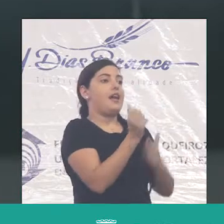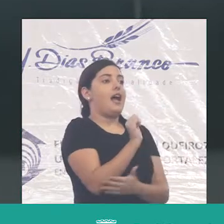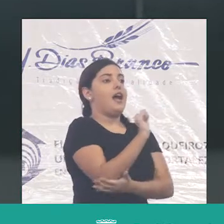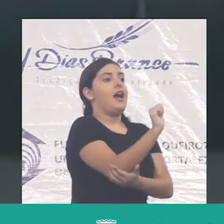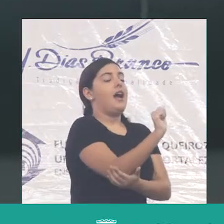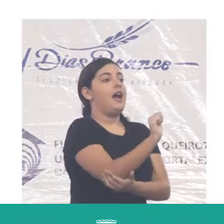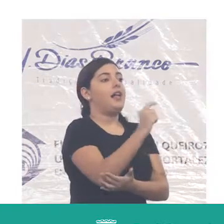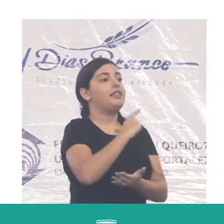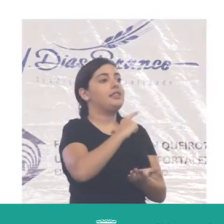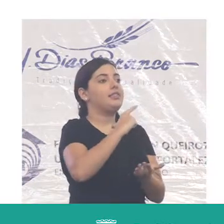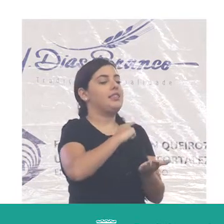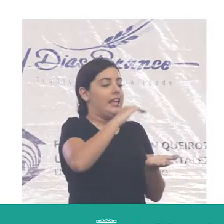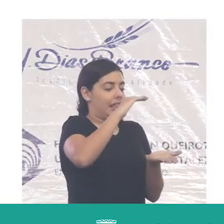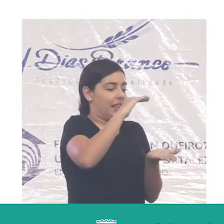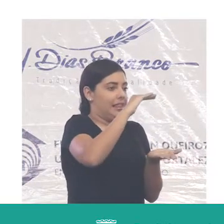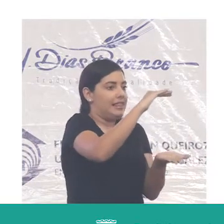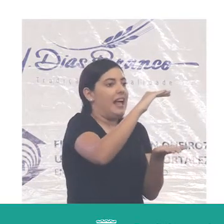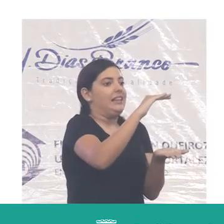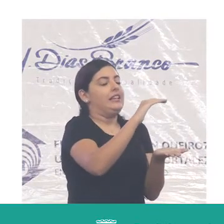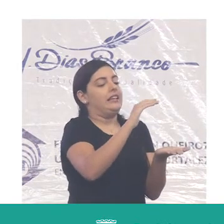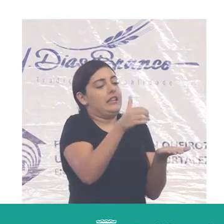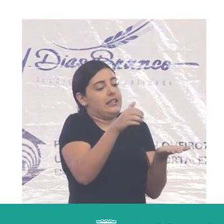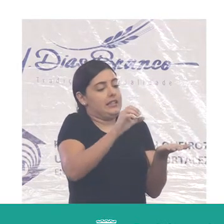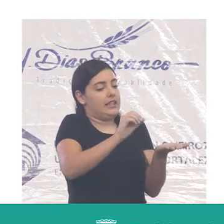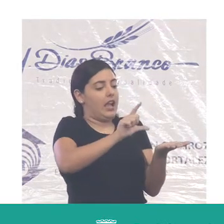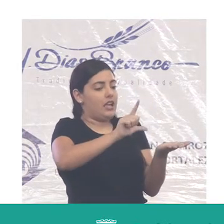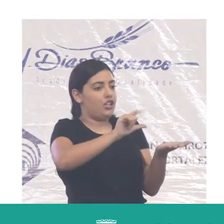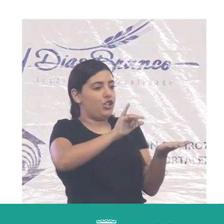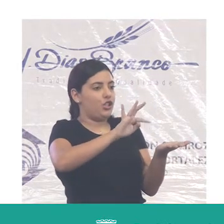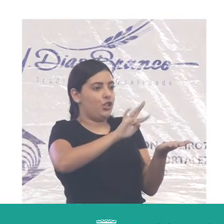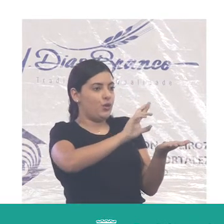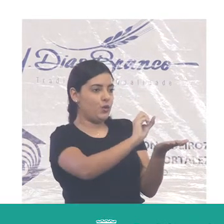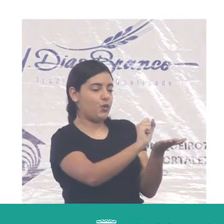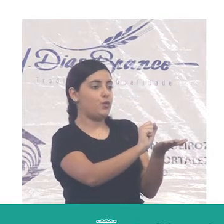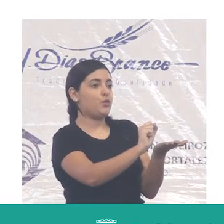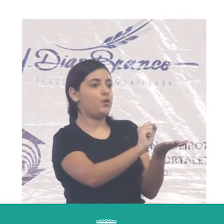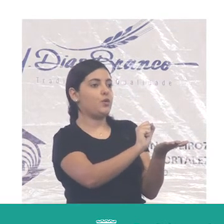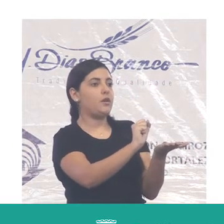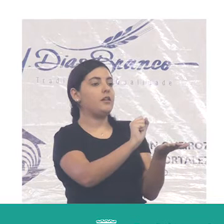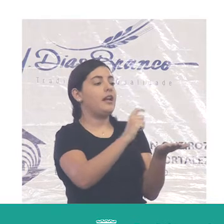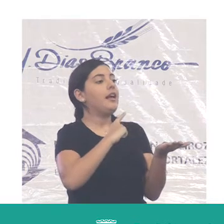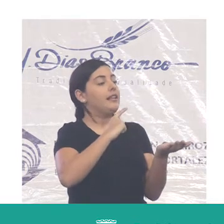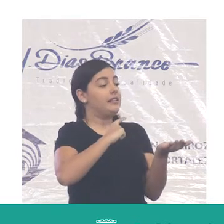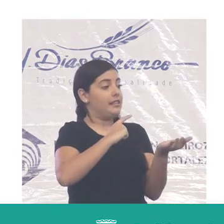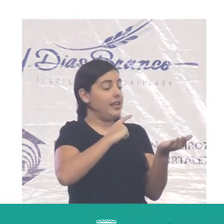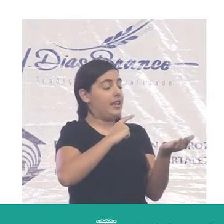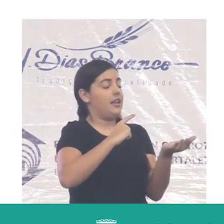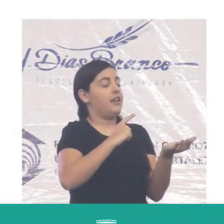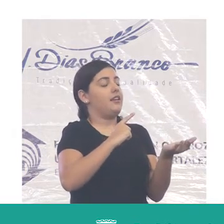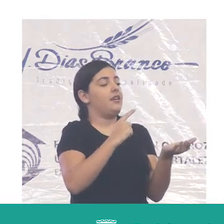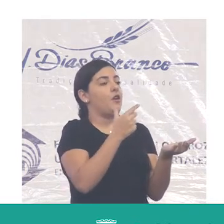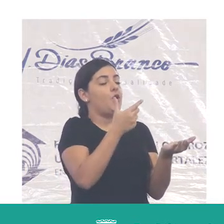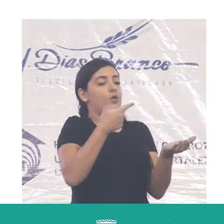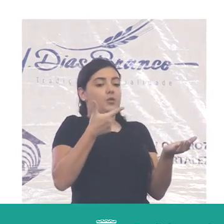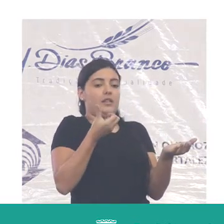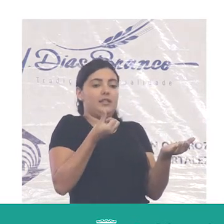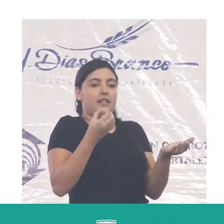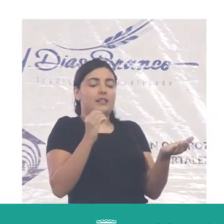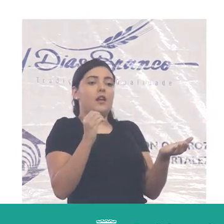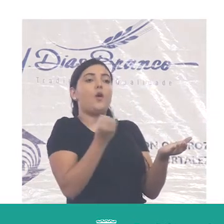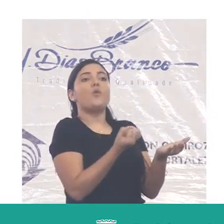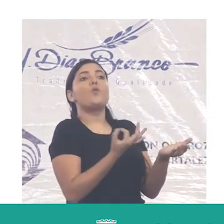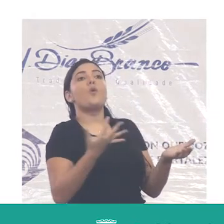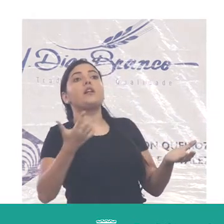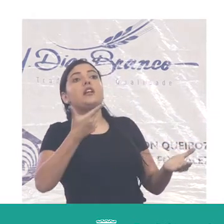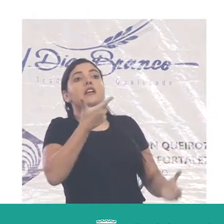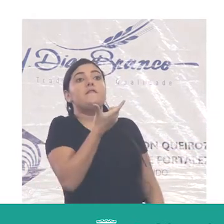fornece em lata de 10 litros. Se as latas são de 10 litros e são 260 litros, eu vou ter que